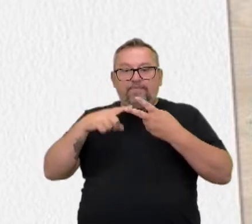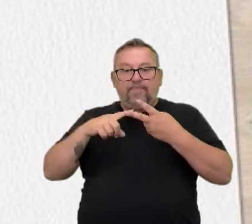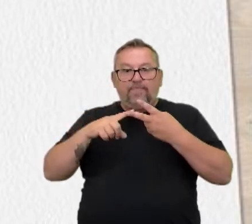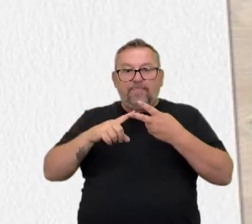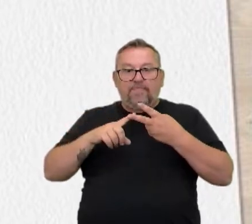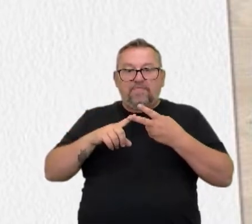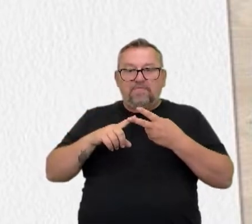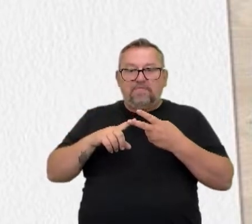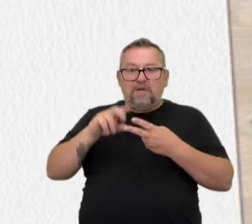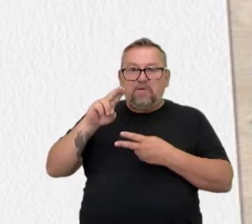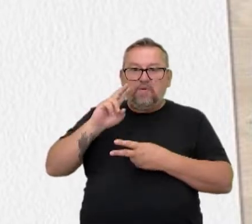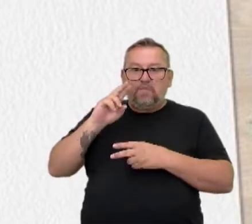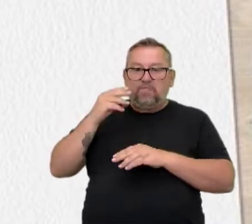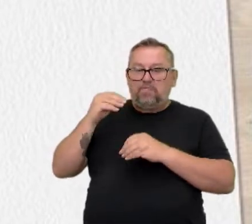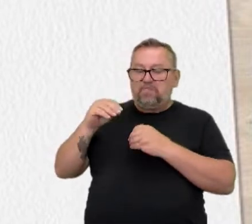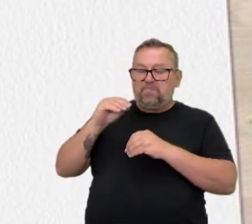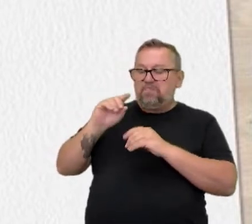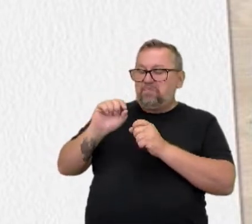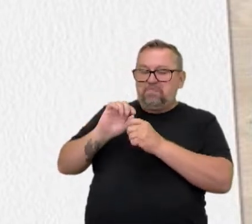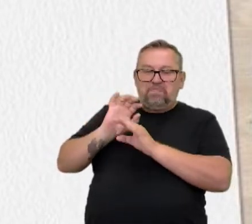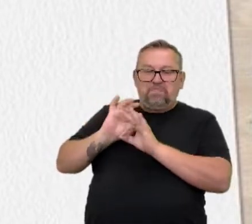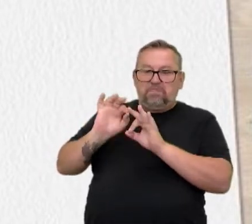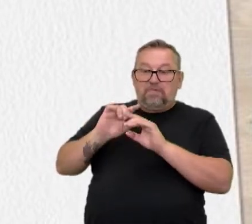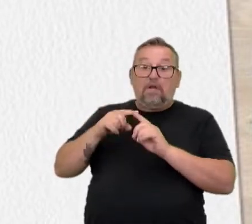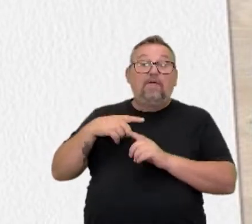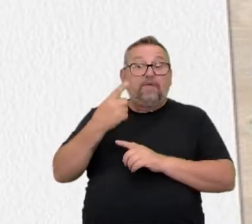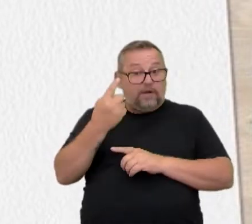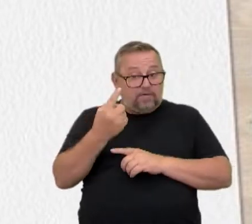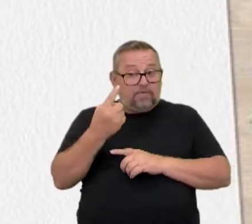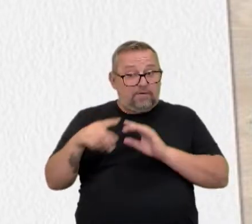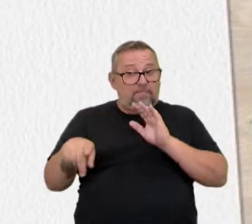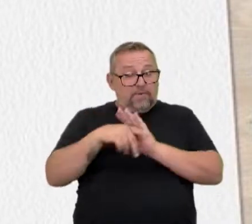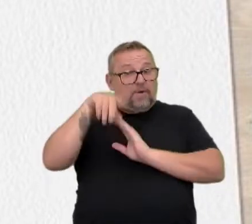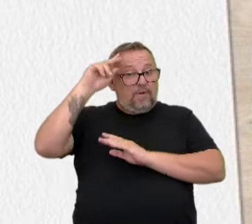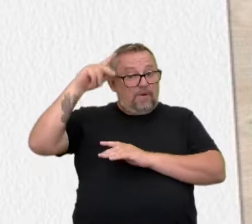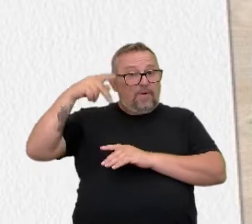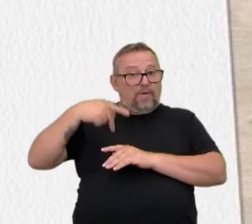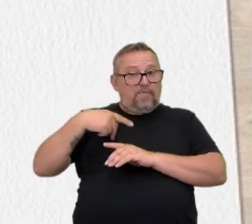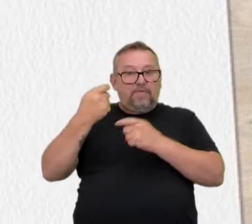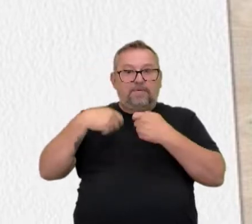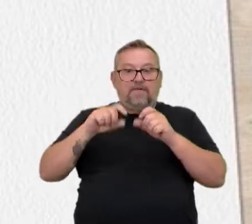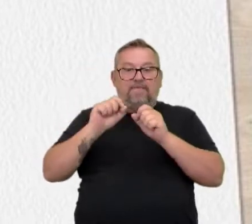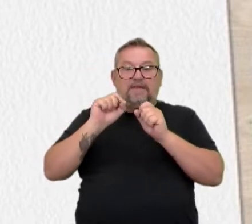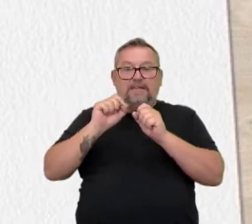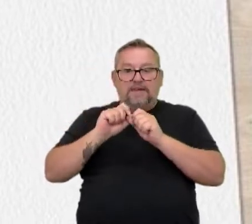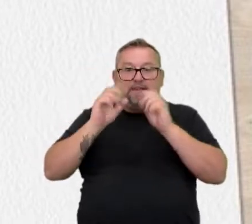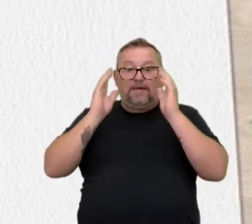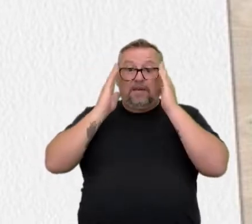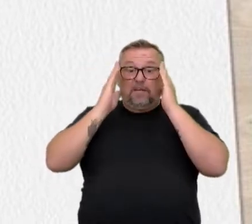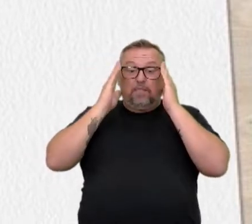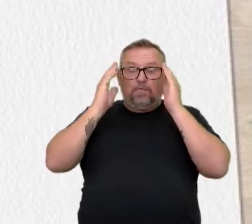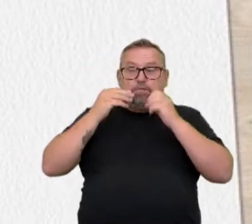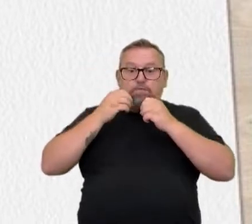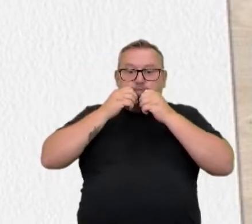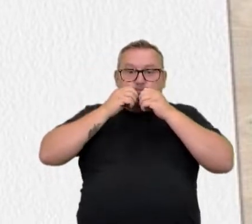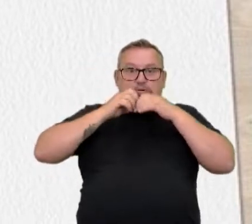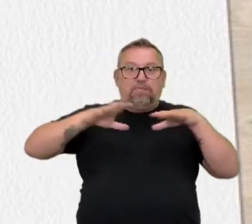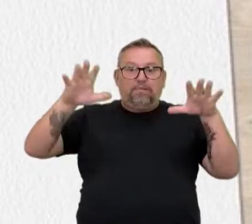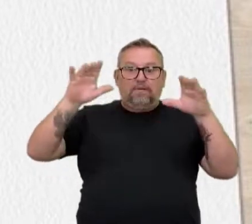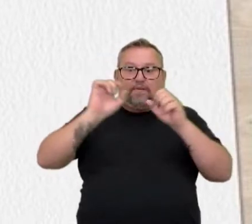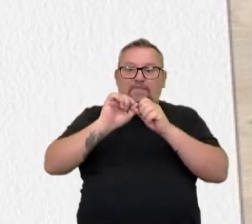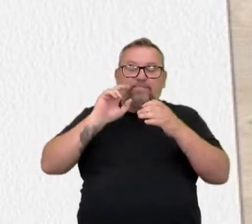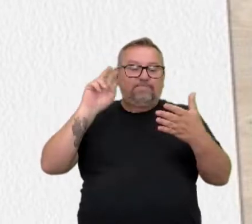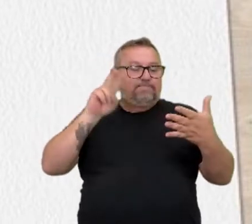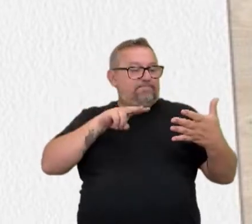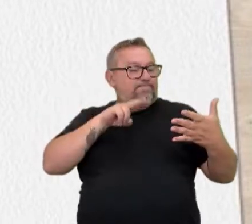com meme, nunca trabalhei, nunca fiz. Faz um meme seu mesmo, mas não precisa fazer esse meme e mandar por aí. Faz, olha,